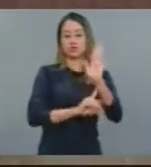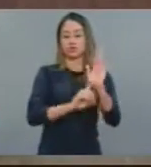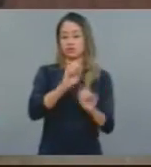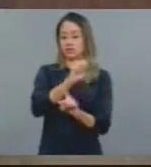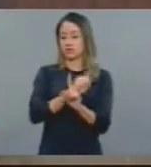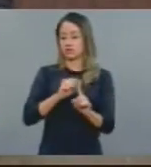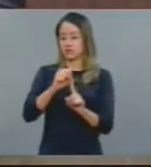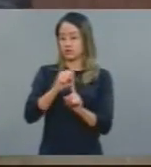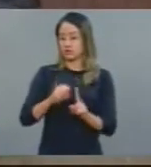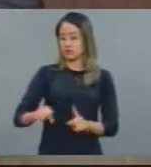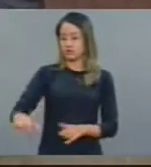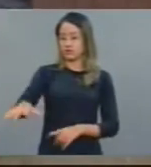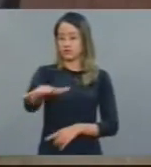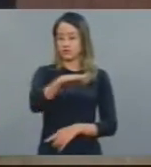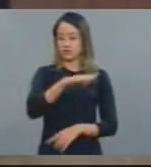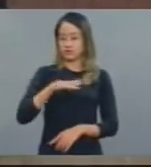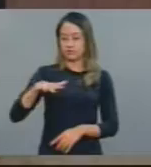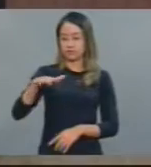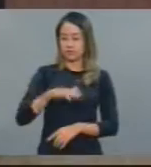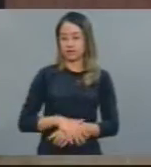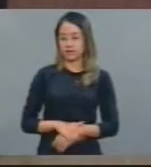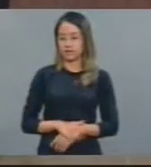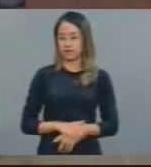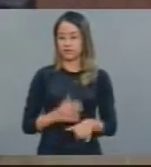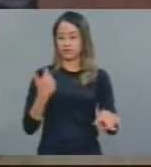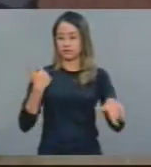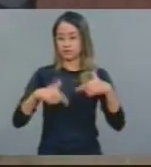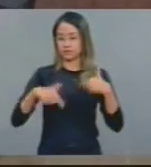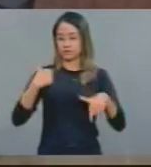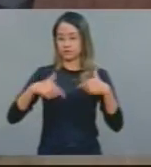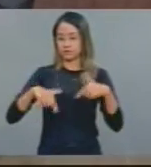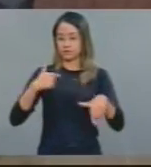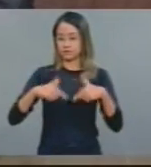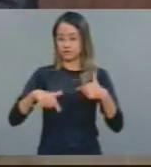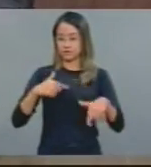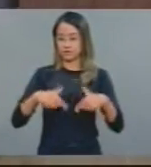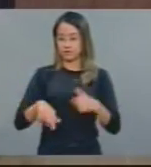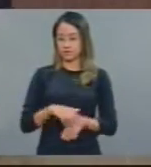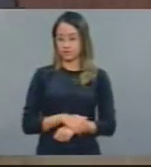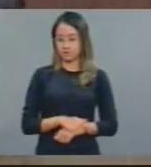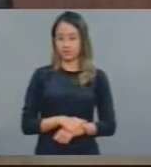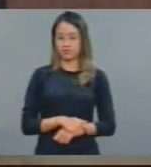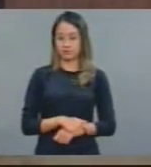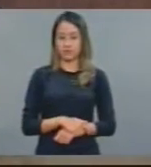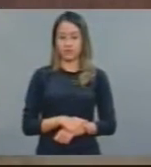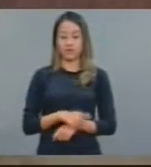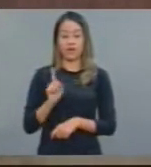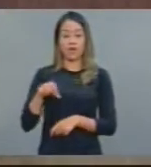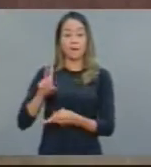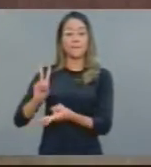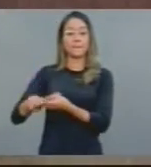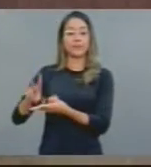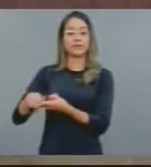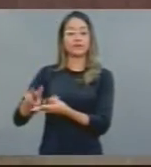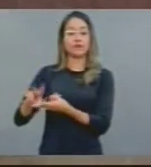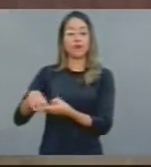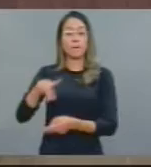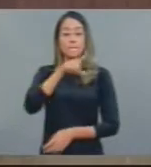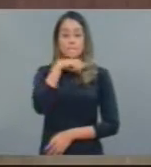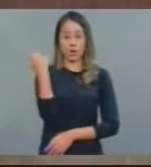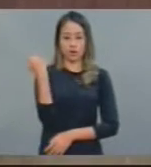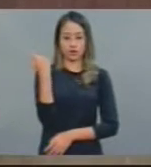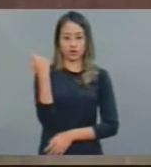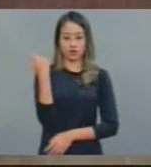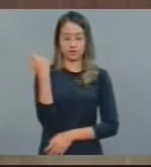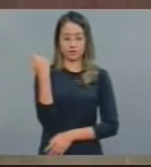e previdenciários dos trabalhadores e trabalhadoras. A pensão por morte. Eu vou me fixar nesse